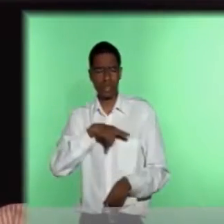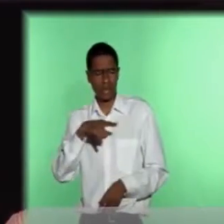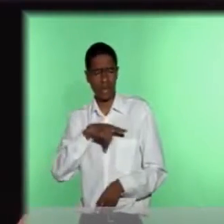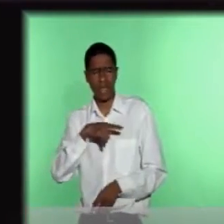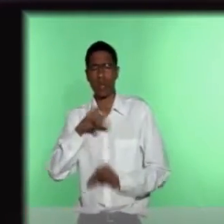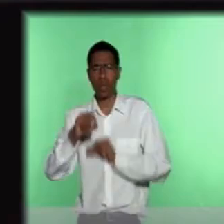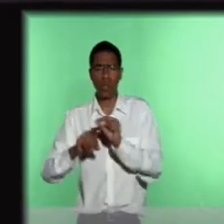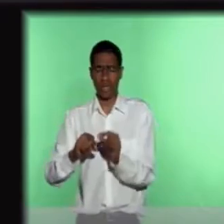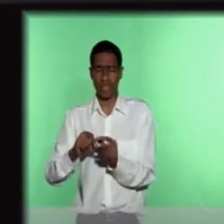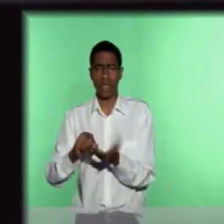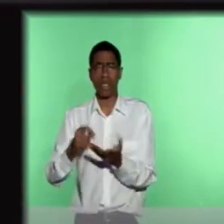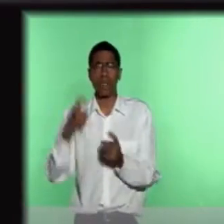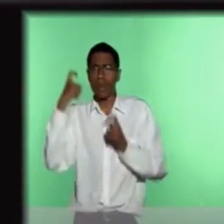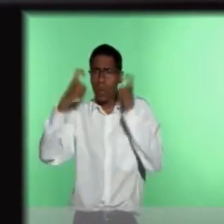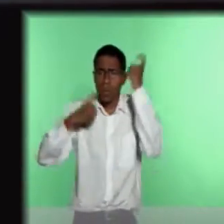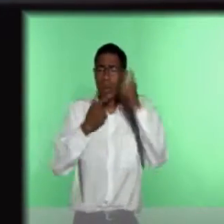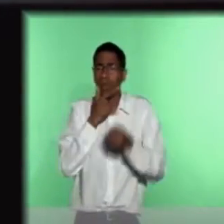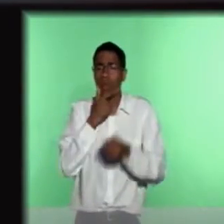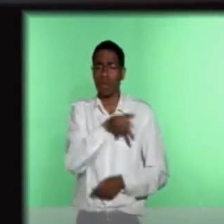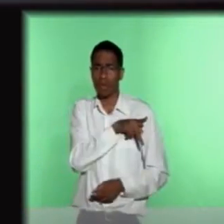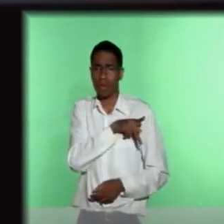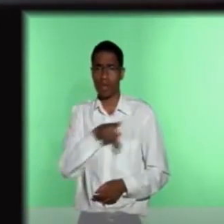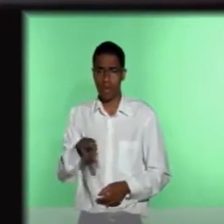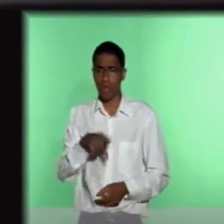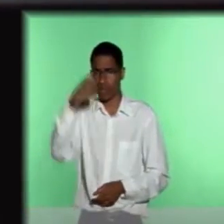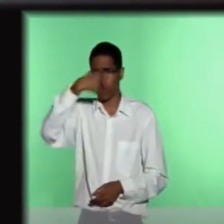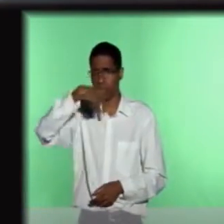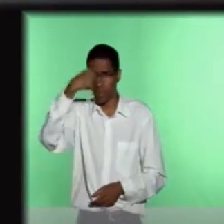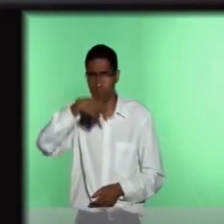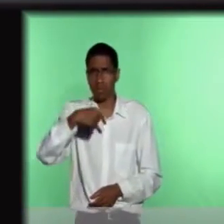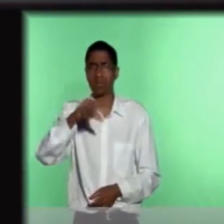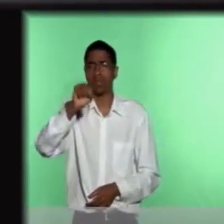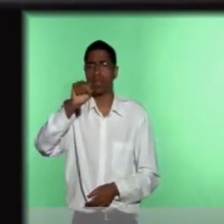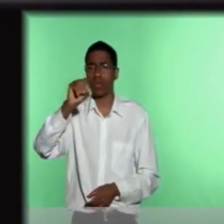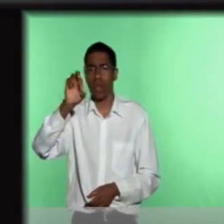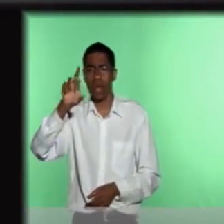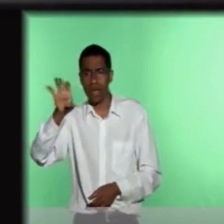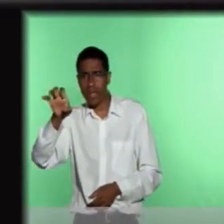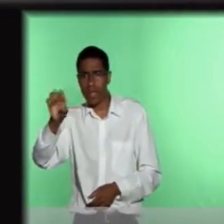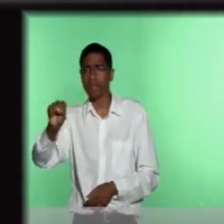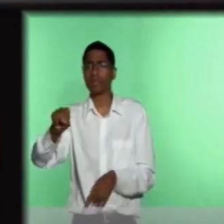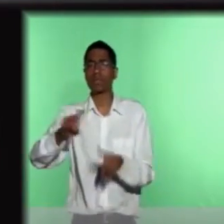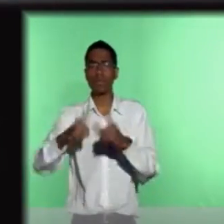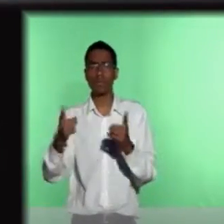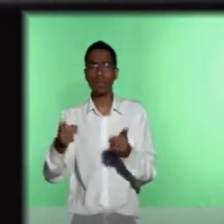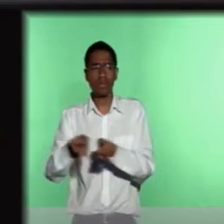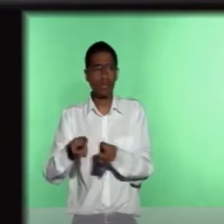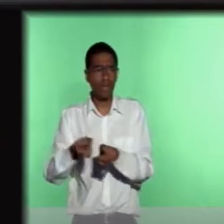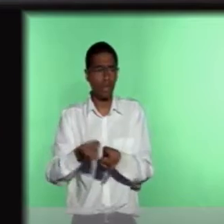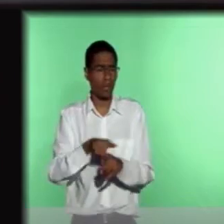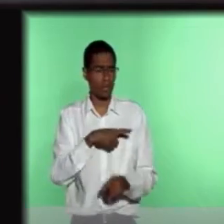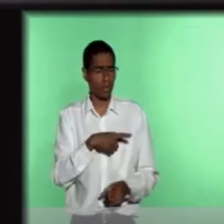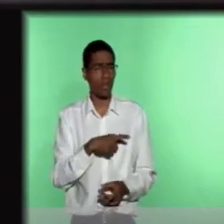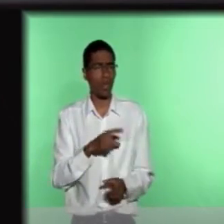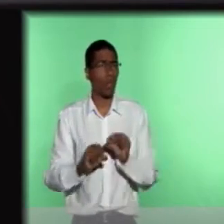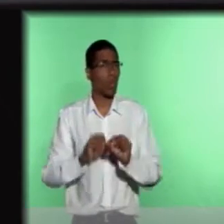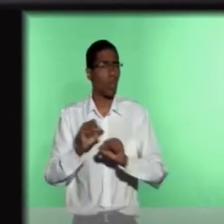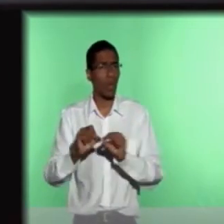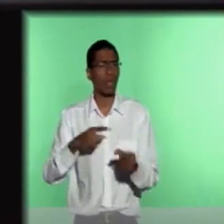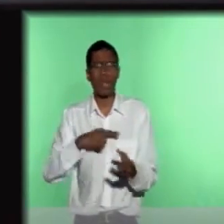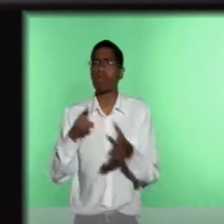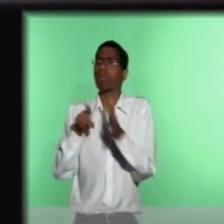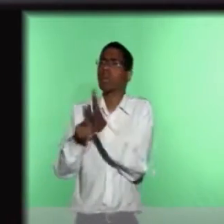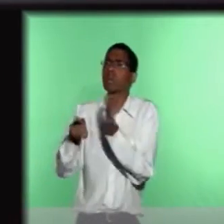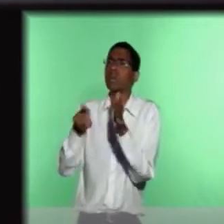o Chico Soares, mas que isso precisa ser um debate nacional. A Prova Brasil hoje, por exemplo, há um questionamento se